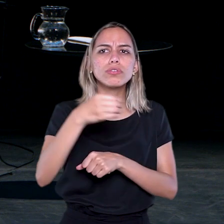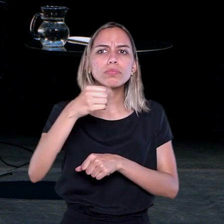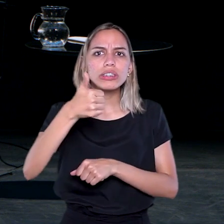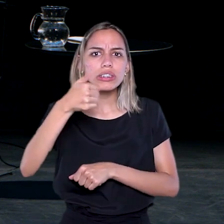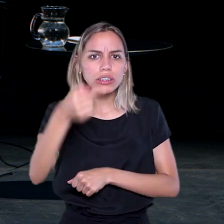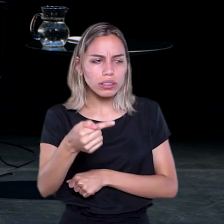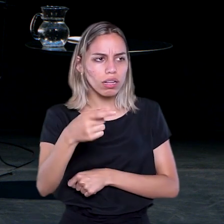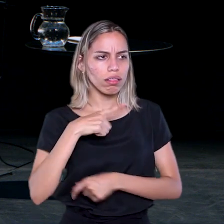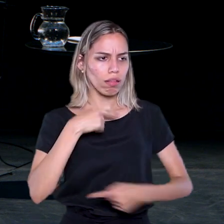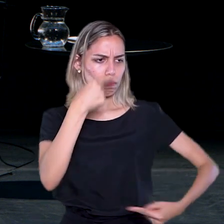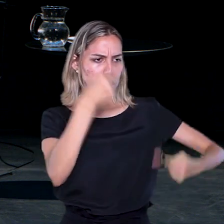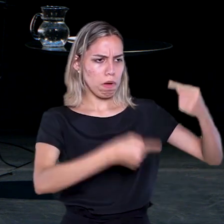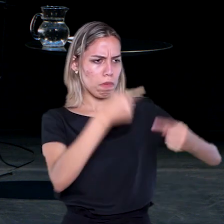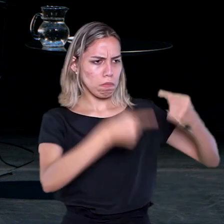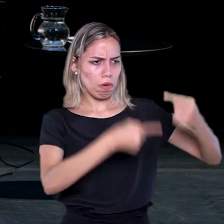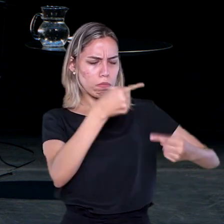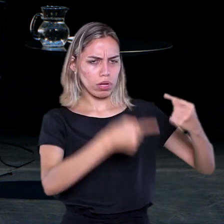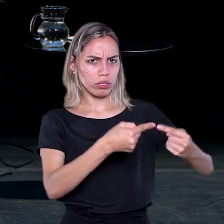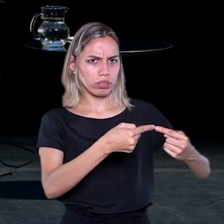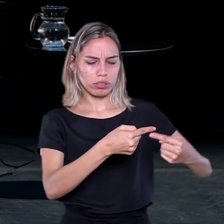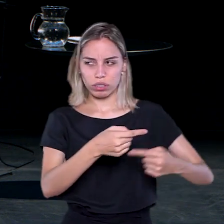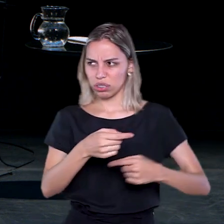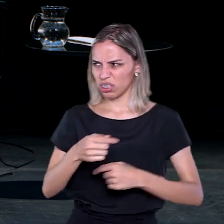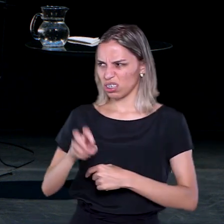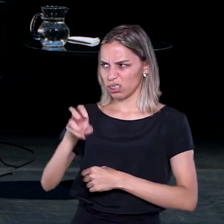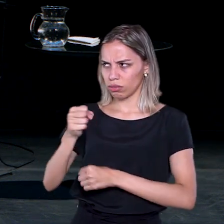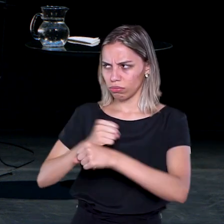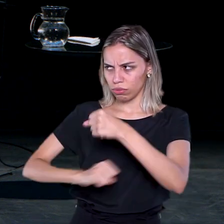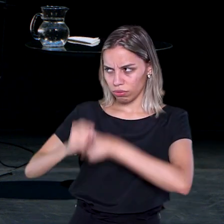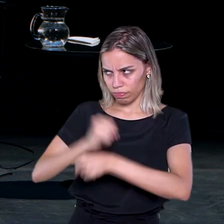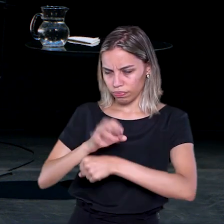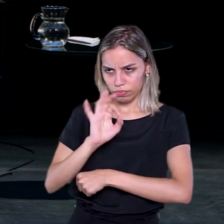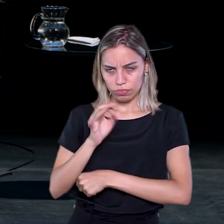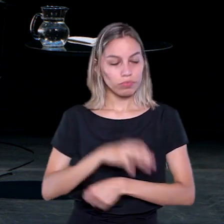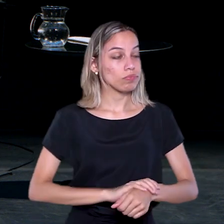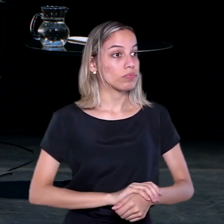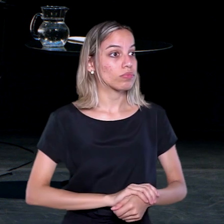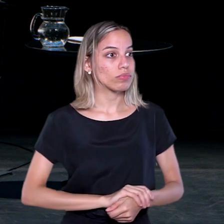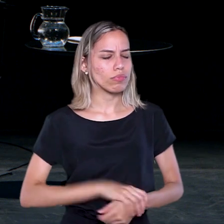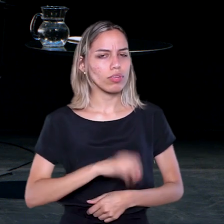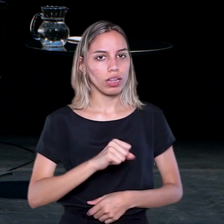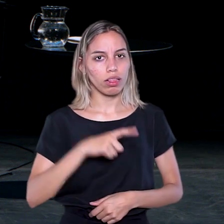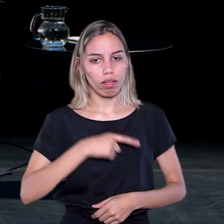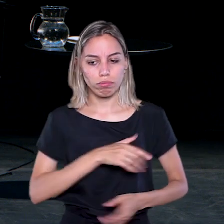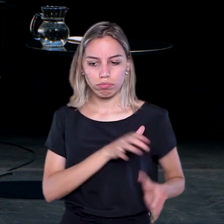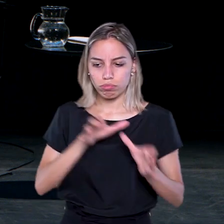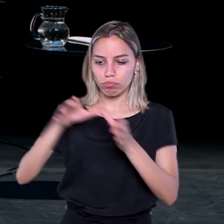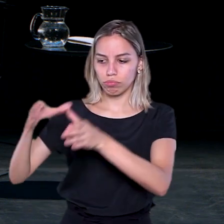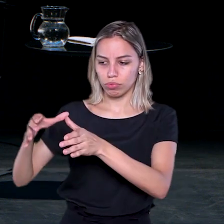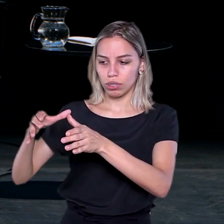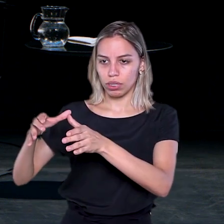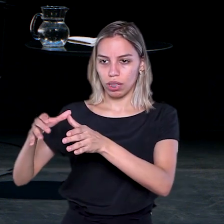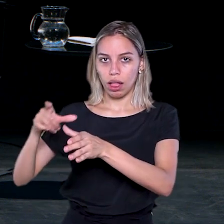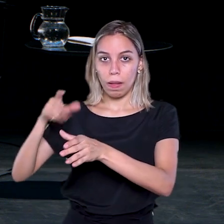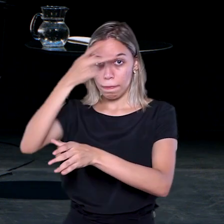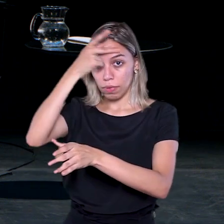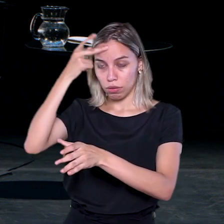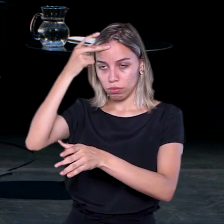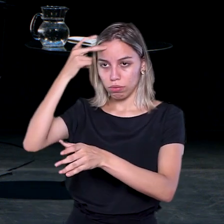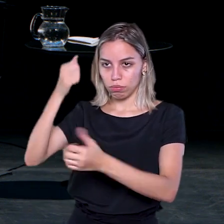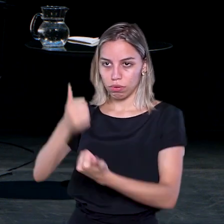o tom do debate ser... 5 anos atrás. Ser a favor, de um lado, pessoas negras, eu e Marcelene